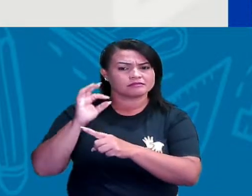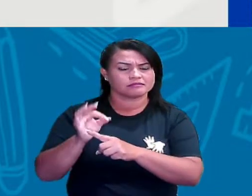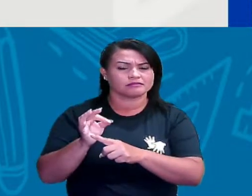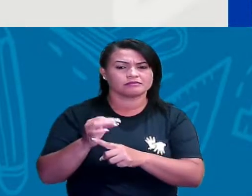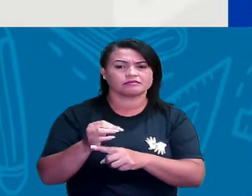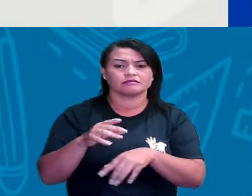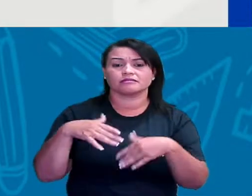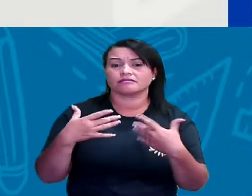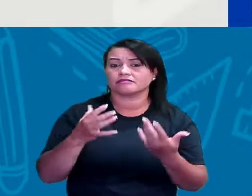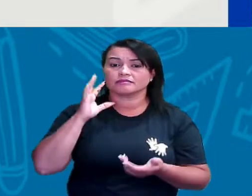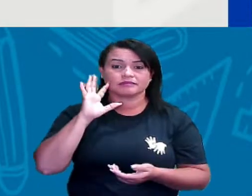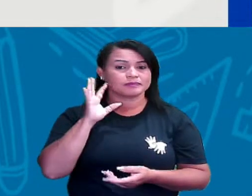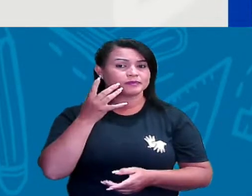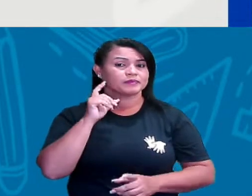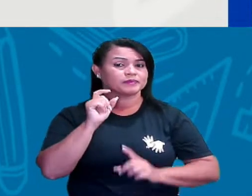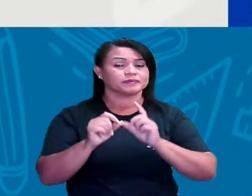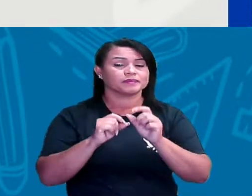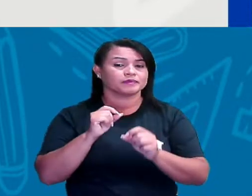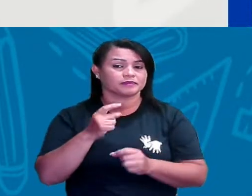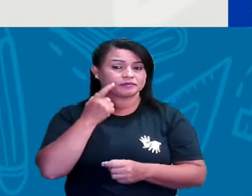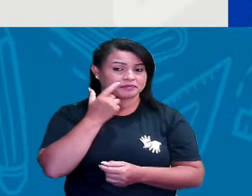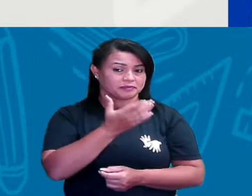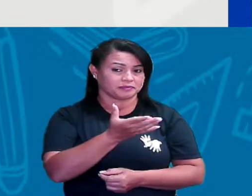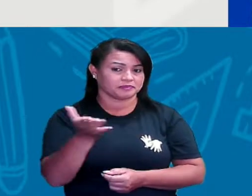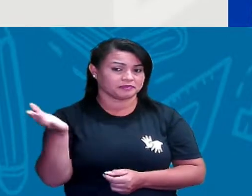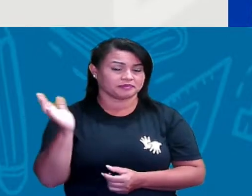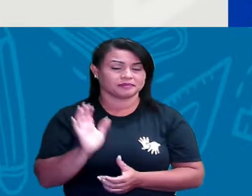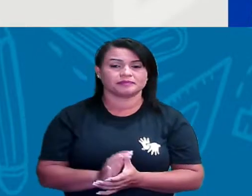E quando isso acontecer, nós fazemos o seguinte, ó.